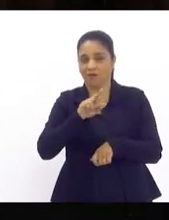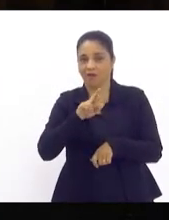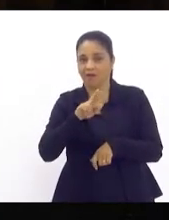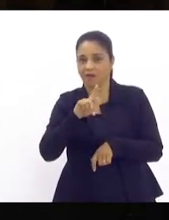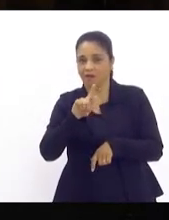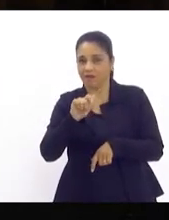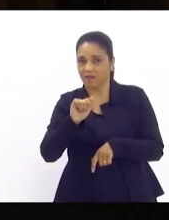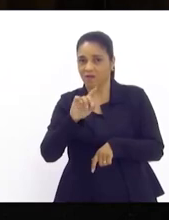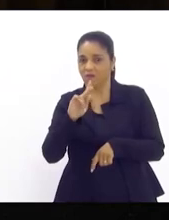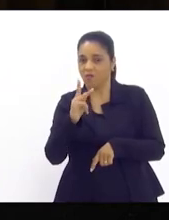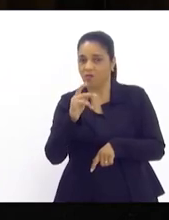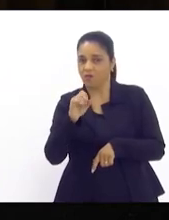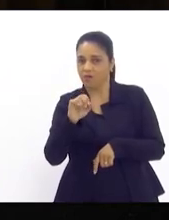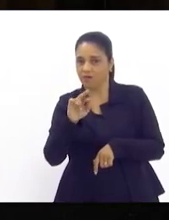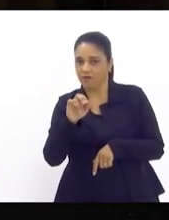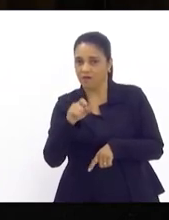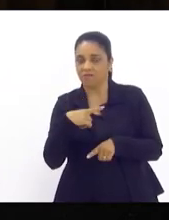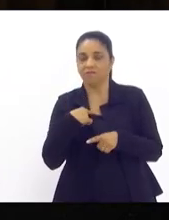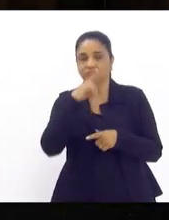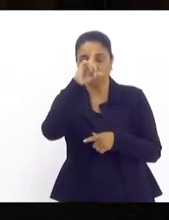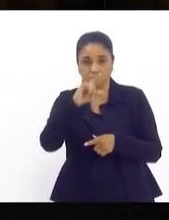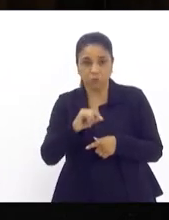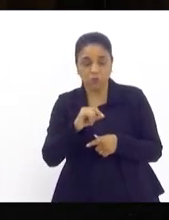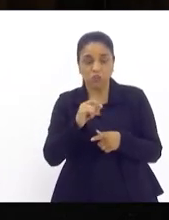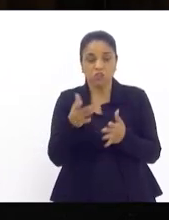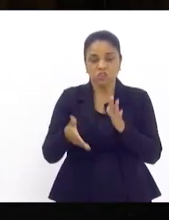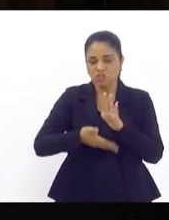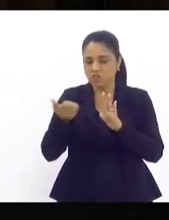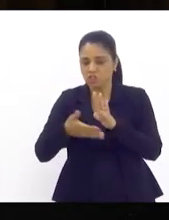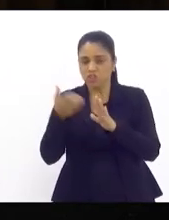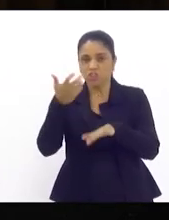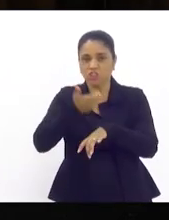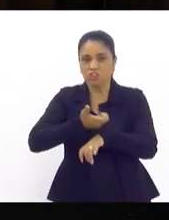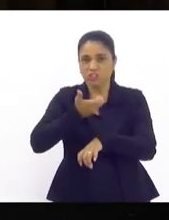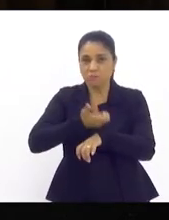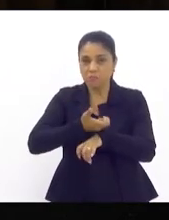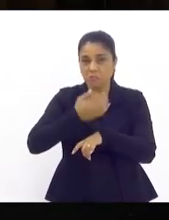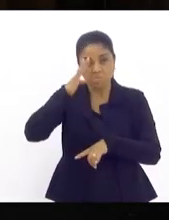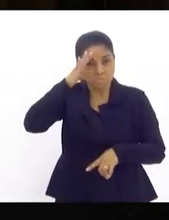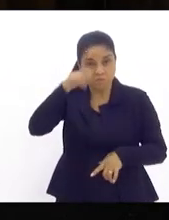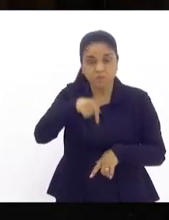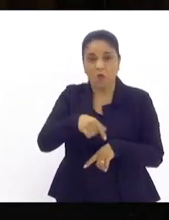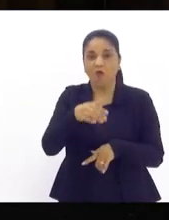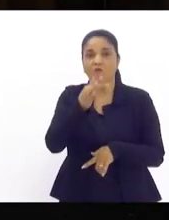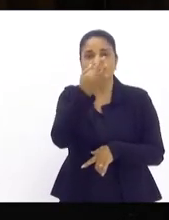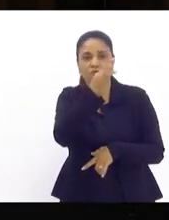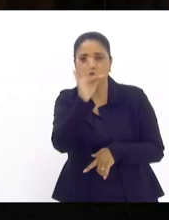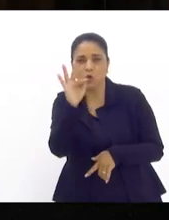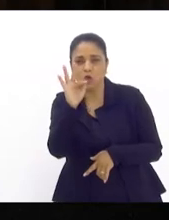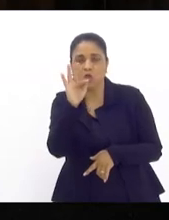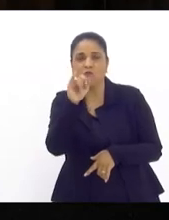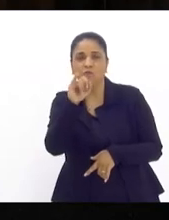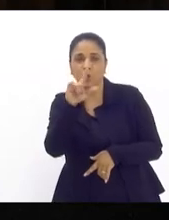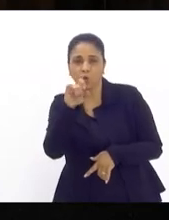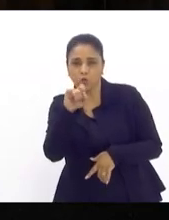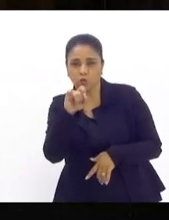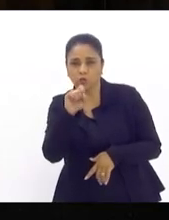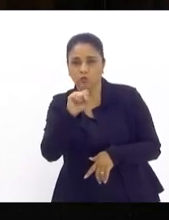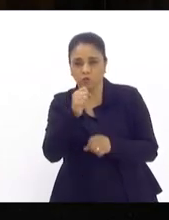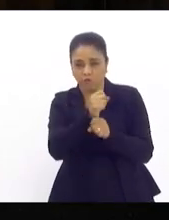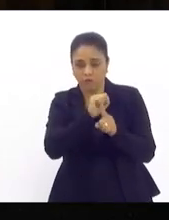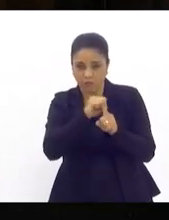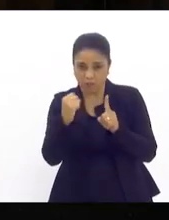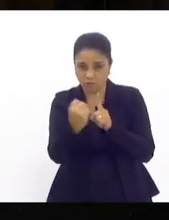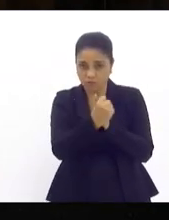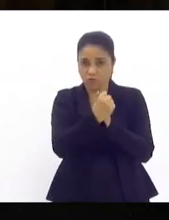educacional, retira algumas disciplinas que são fundamentais, como filosofia e sociologia. E, ao tirar a